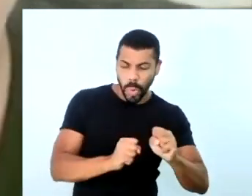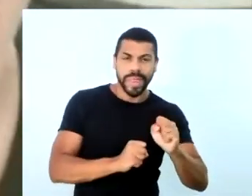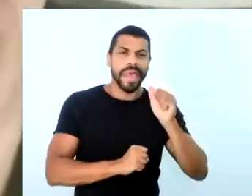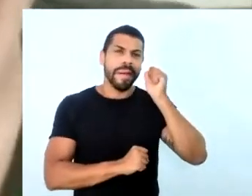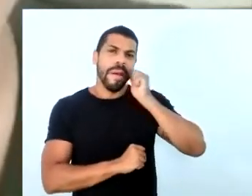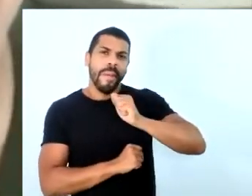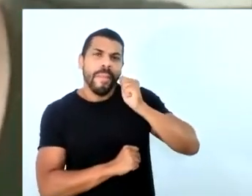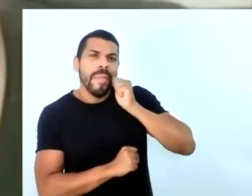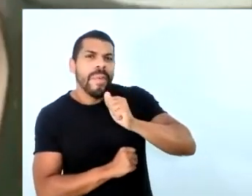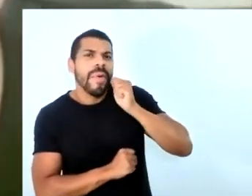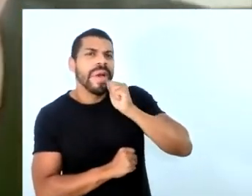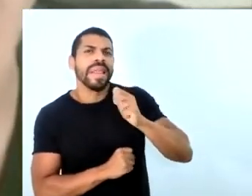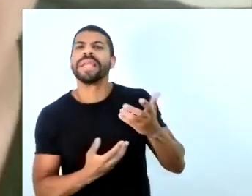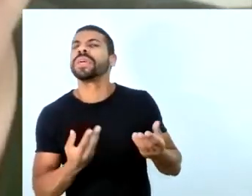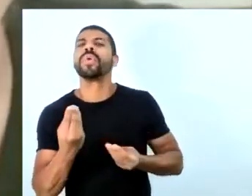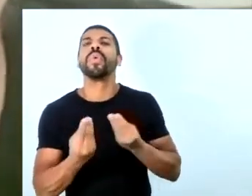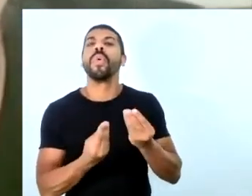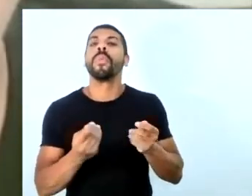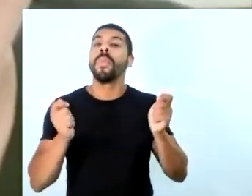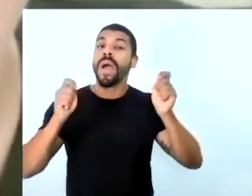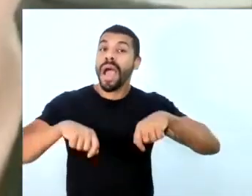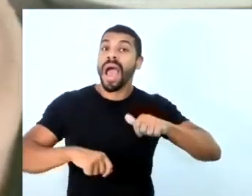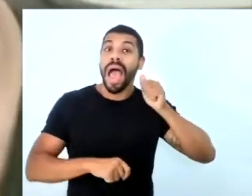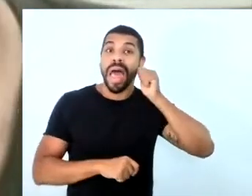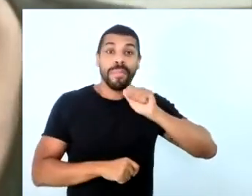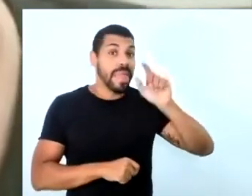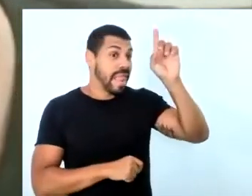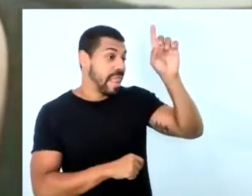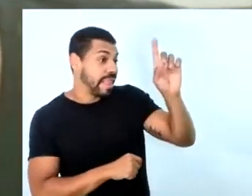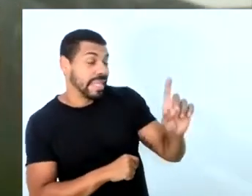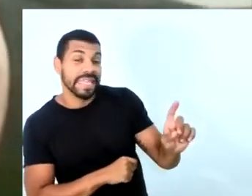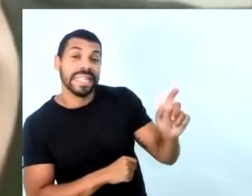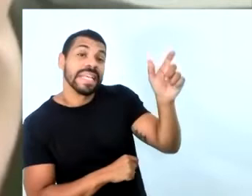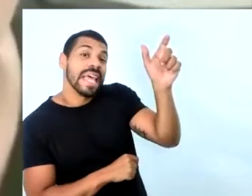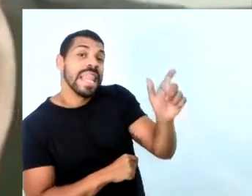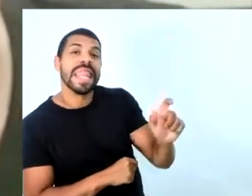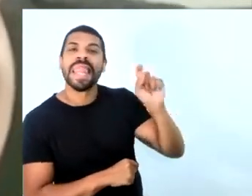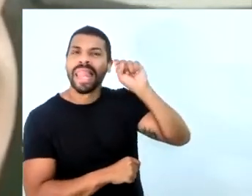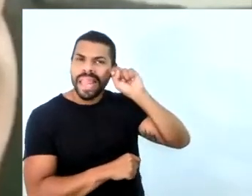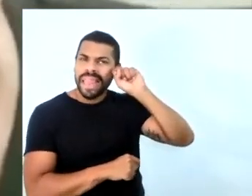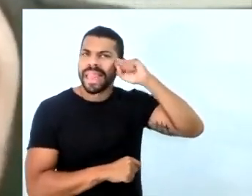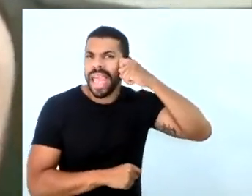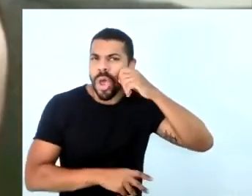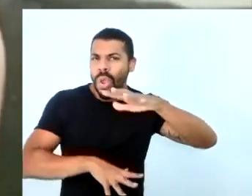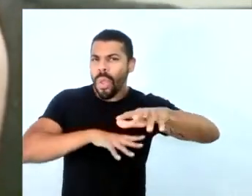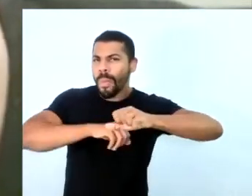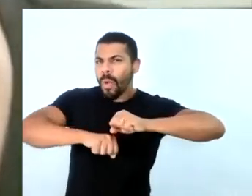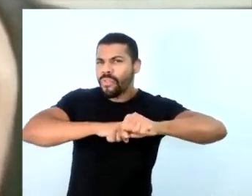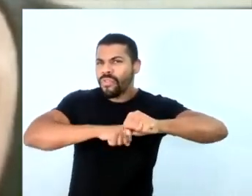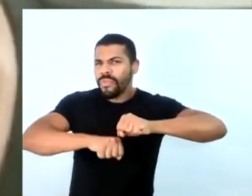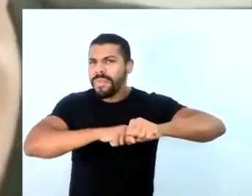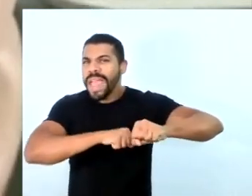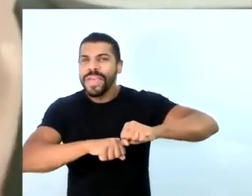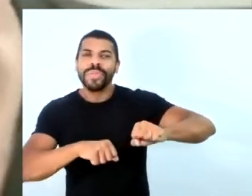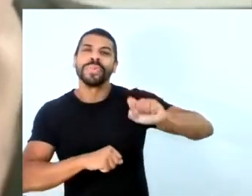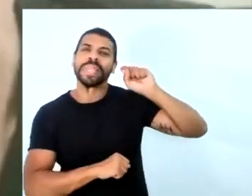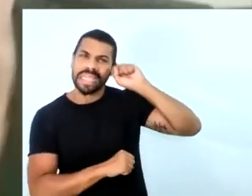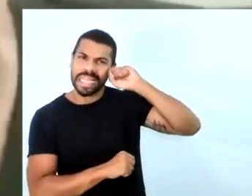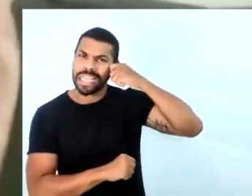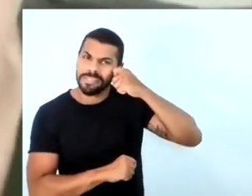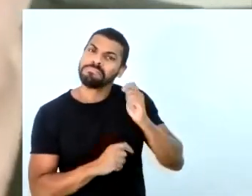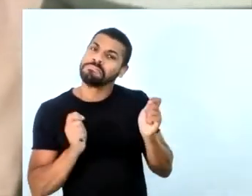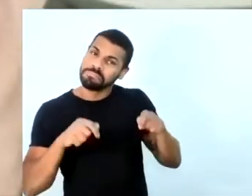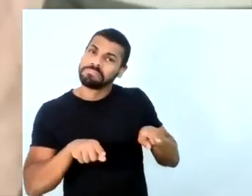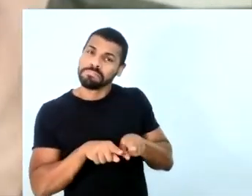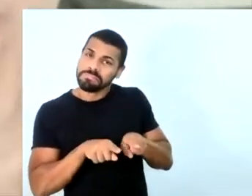uma categoria dentro, as mulheres negras, você participa desse tipo de movimentos, você acha que isso é um caminho que